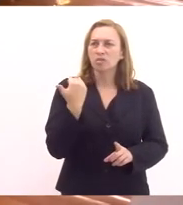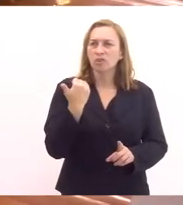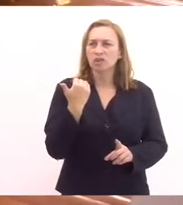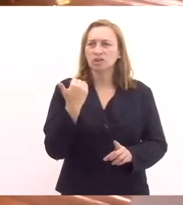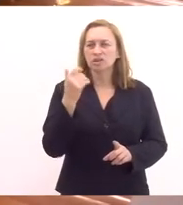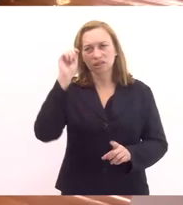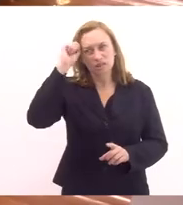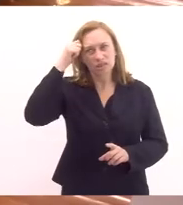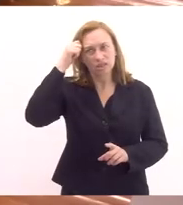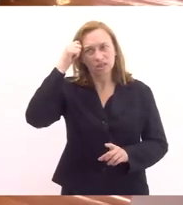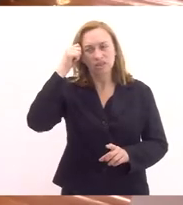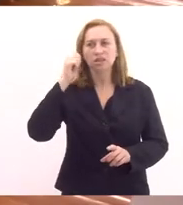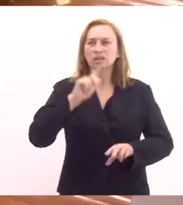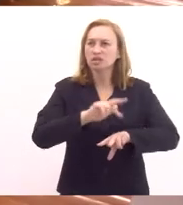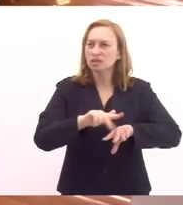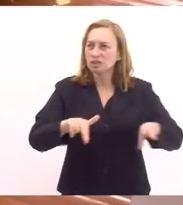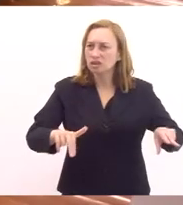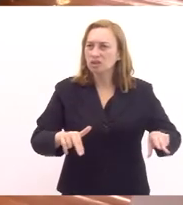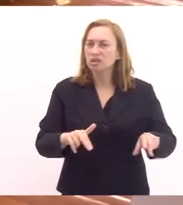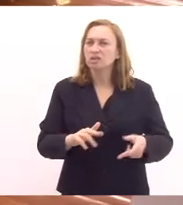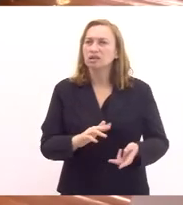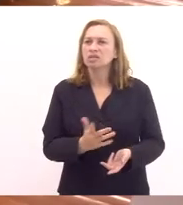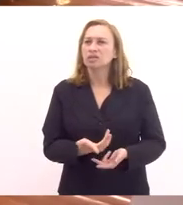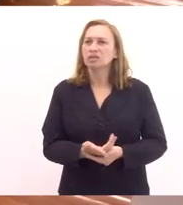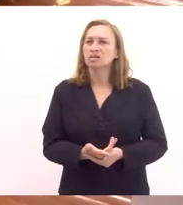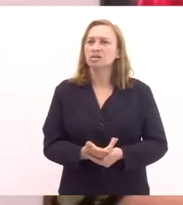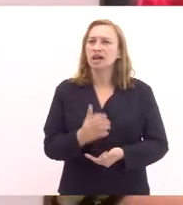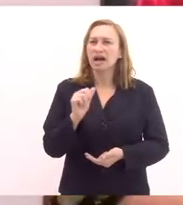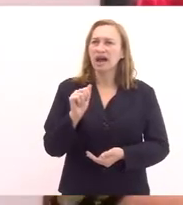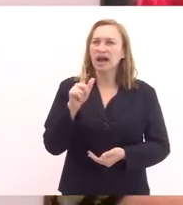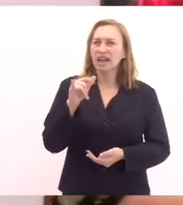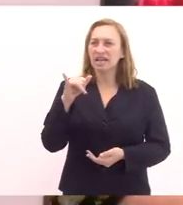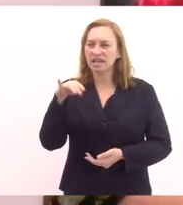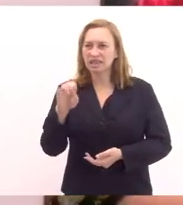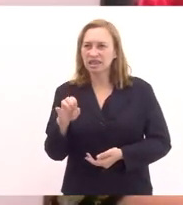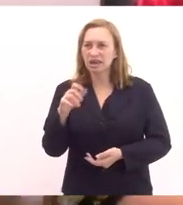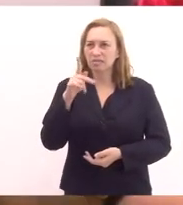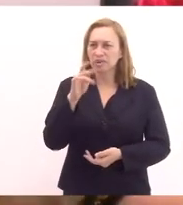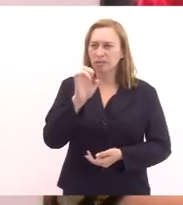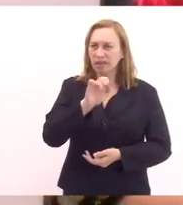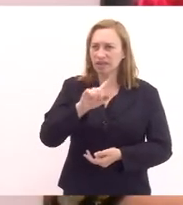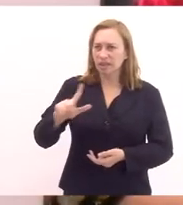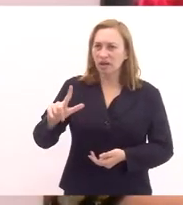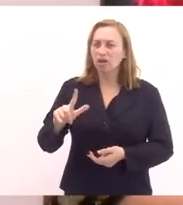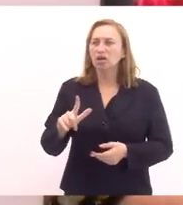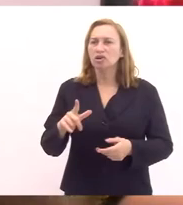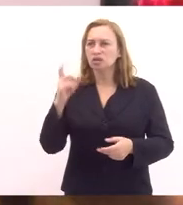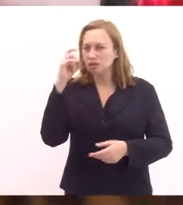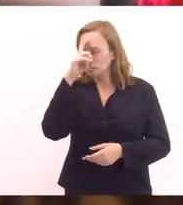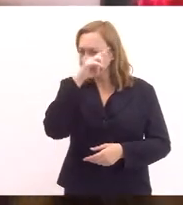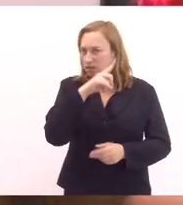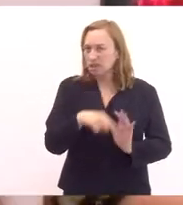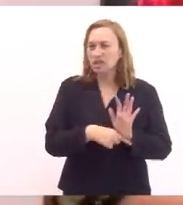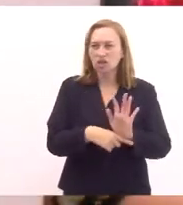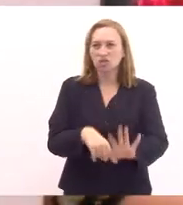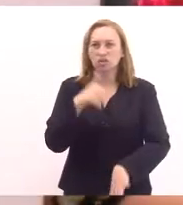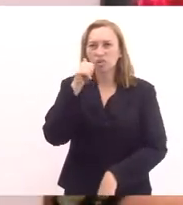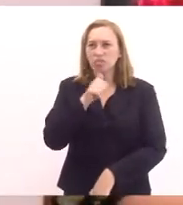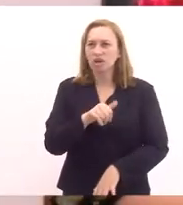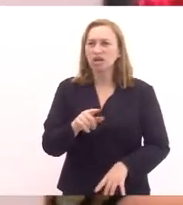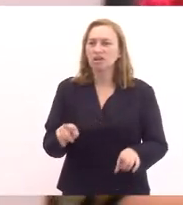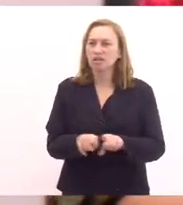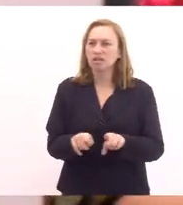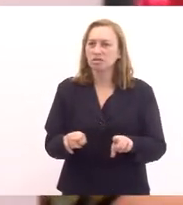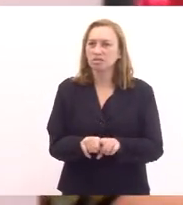estão dizendo Ele conta a questão racial no caso Aline Pimentel né de toda dificuldade assistência aquela mulher não